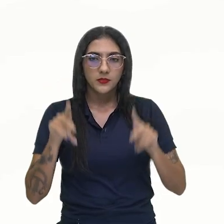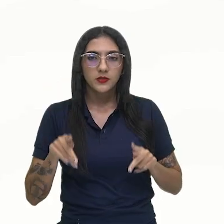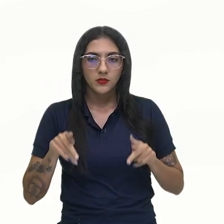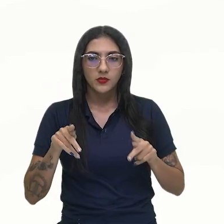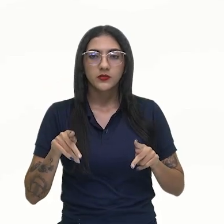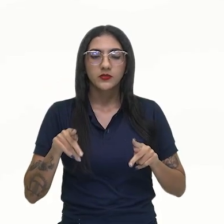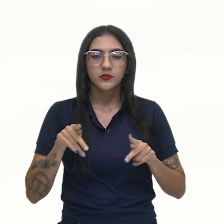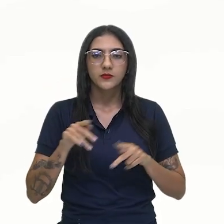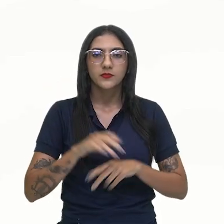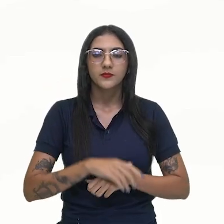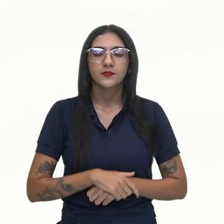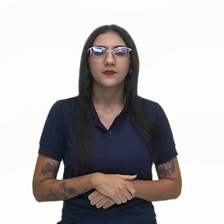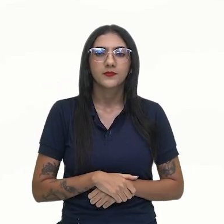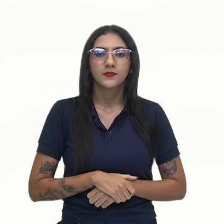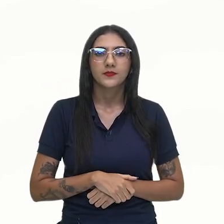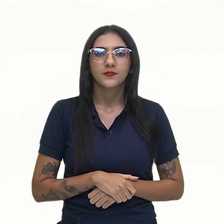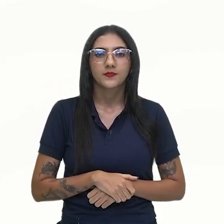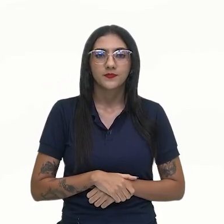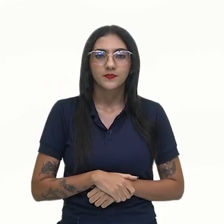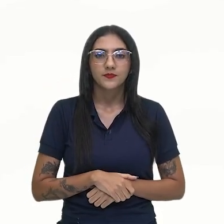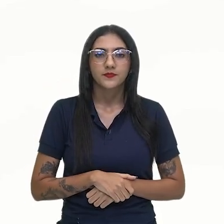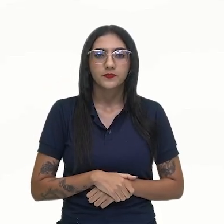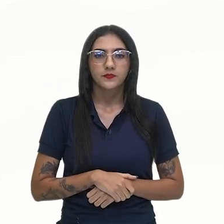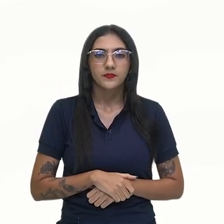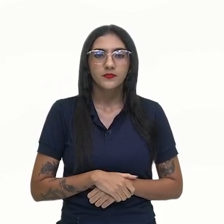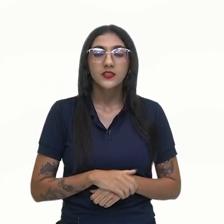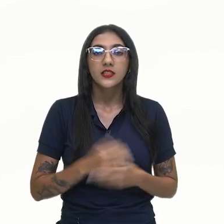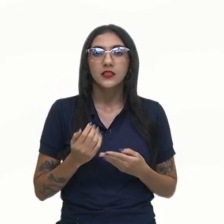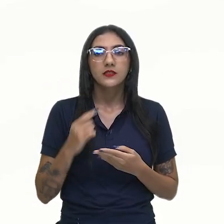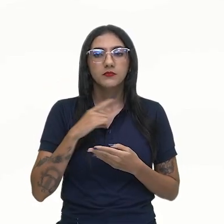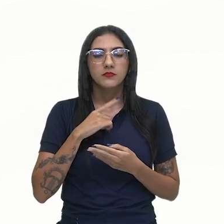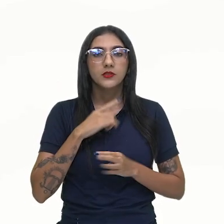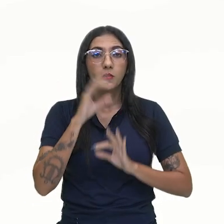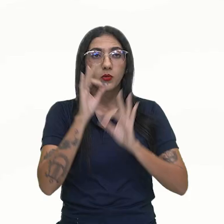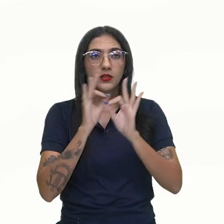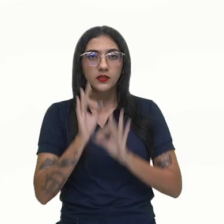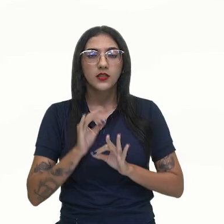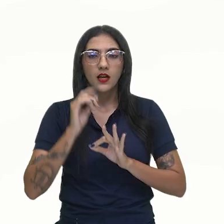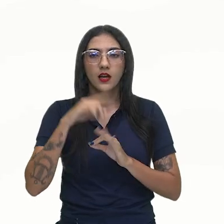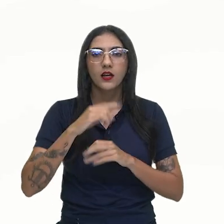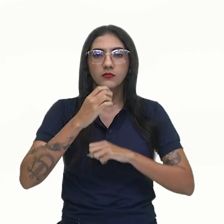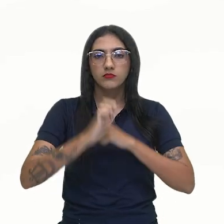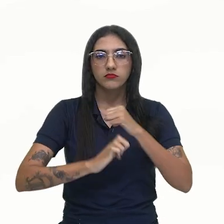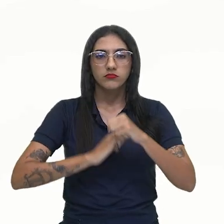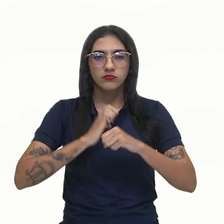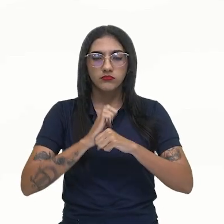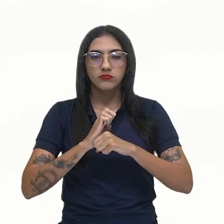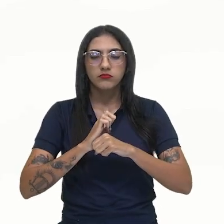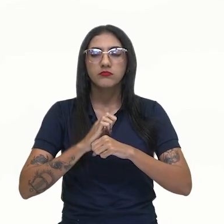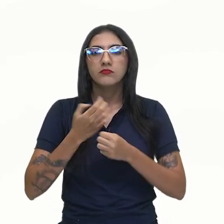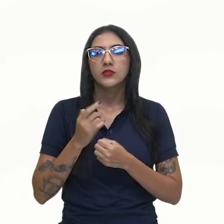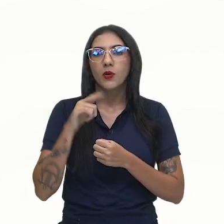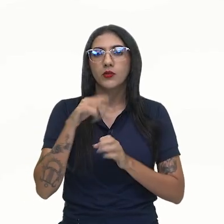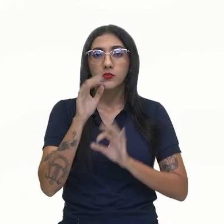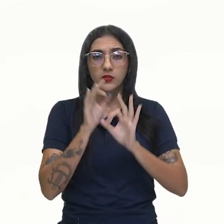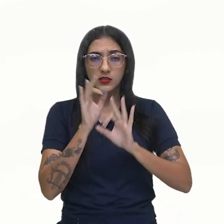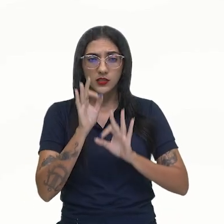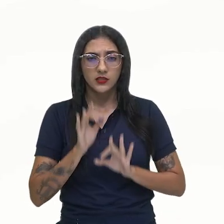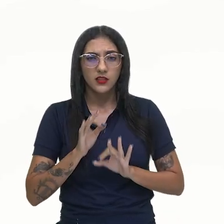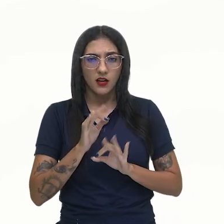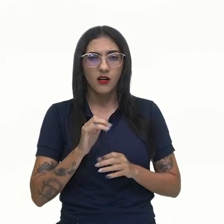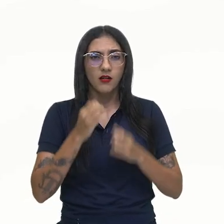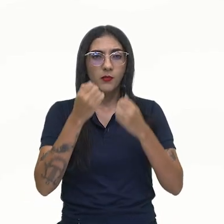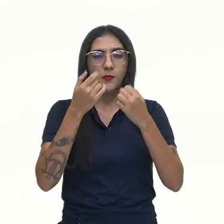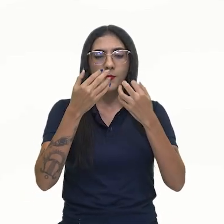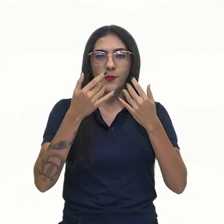família 6A. Certo, pessoal? E assim a gente faz a distribuição eletrônica. Então, através dessa distribuição eletrônica, como eu estou